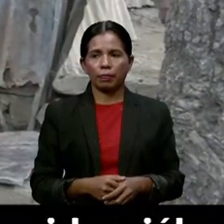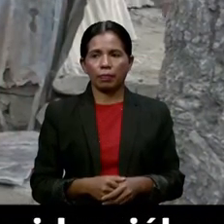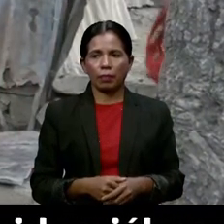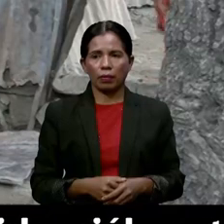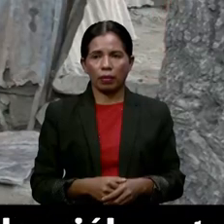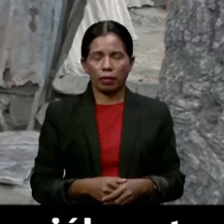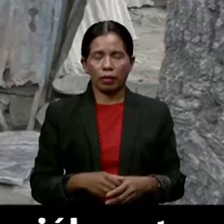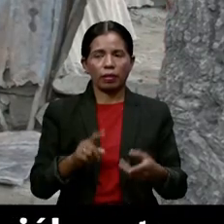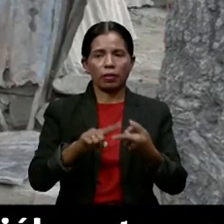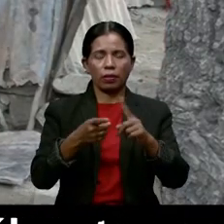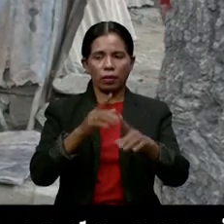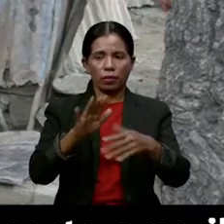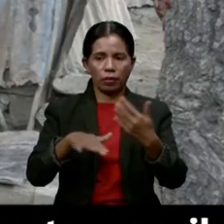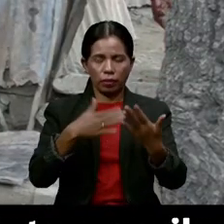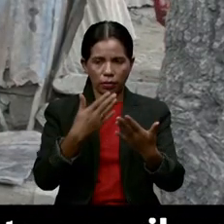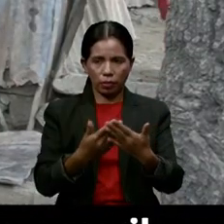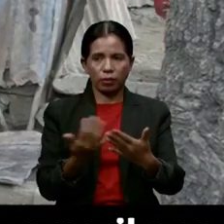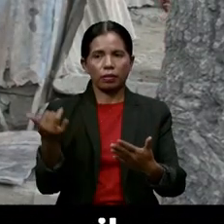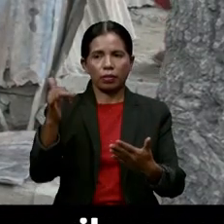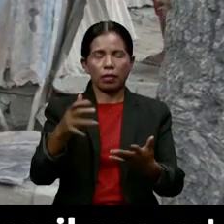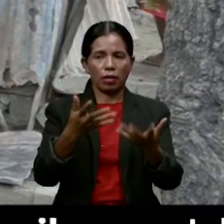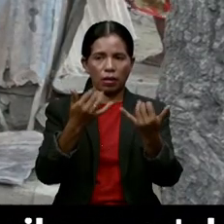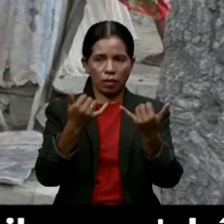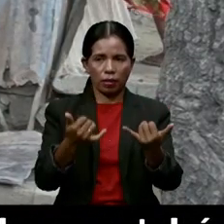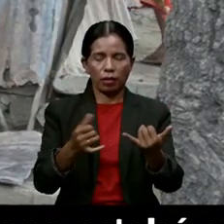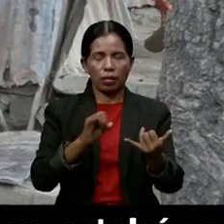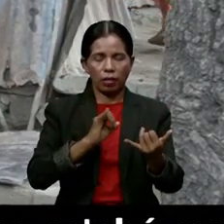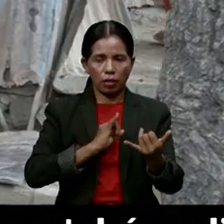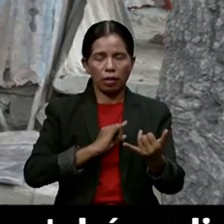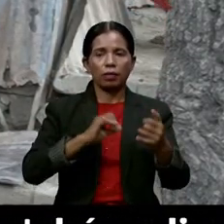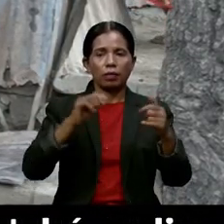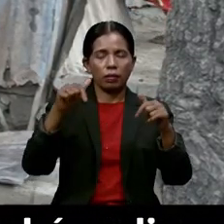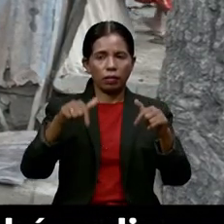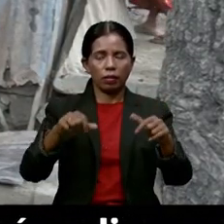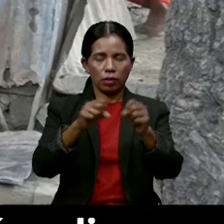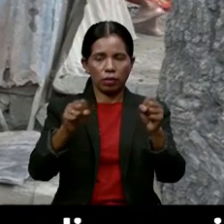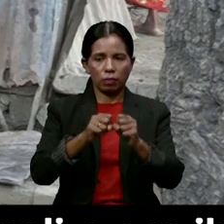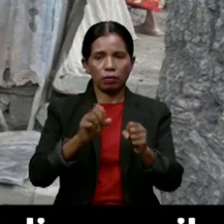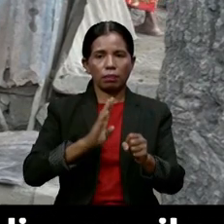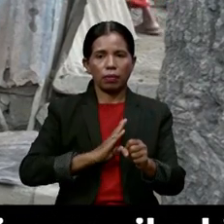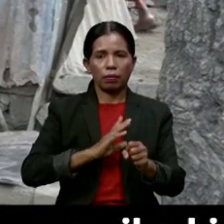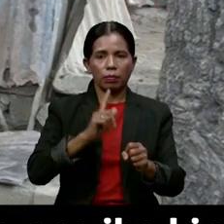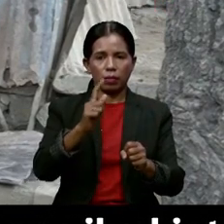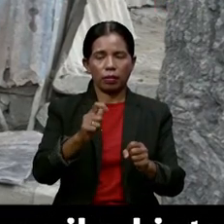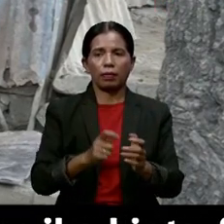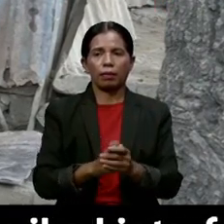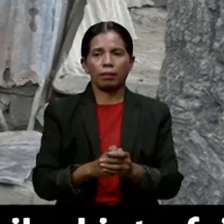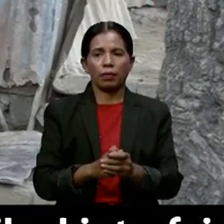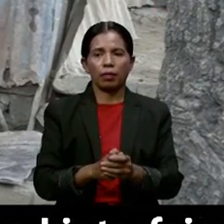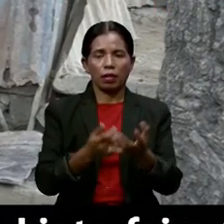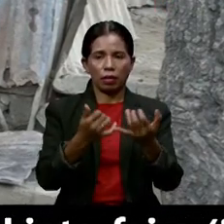Malco vintes no telespectadores. Darau ne hau iha suku berupite. Iri saundo